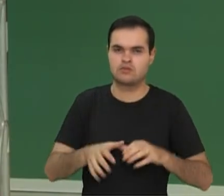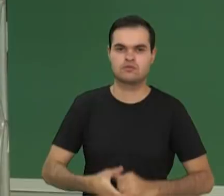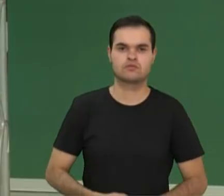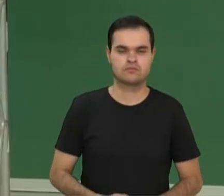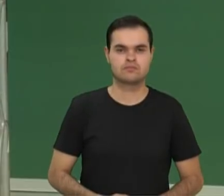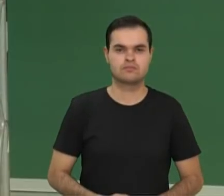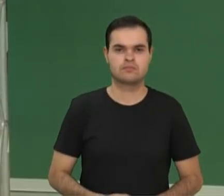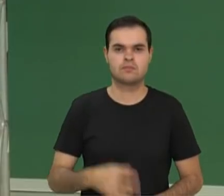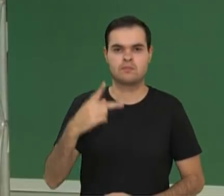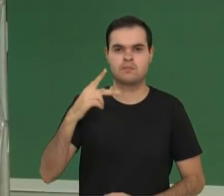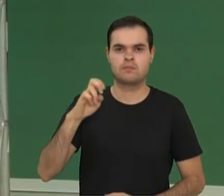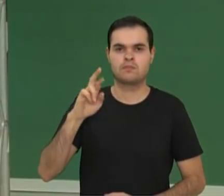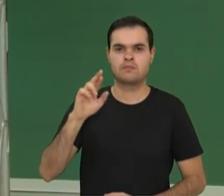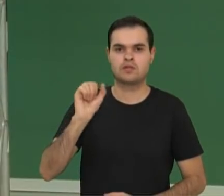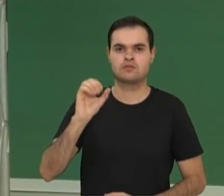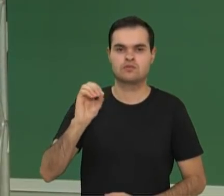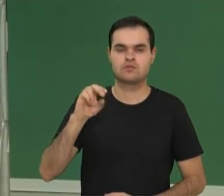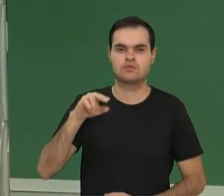fez. Personificação.